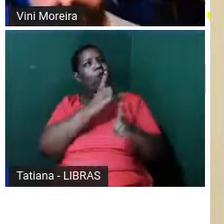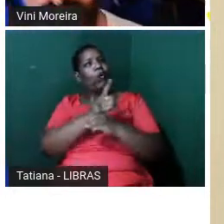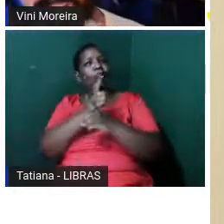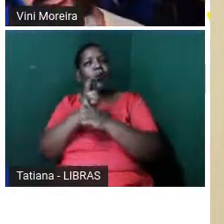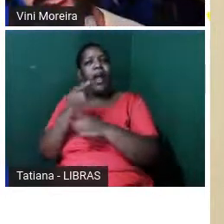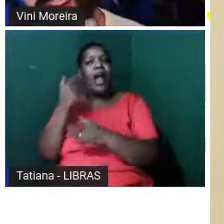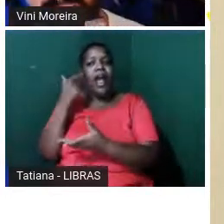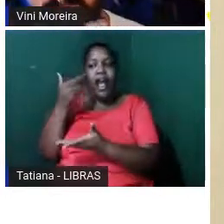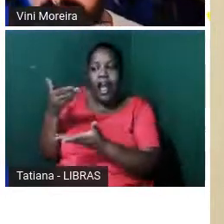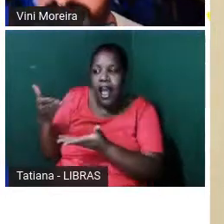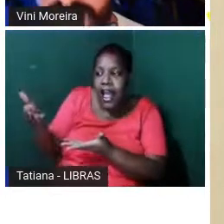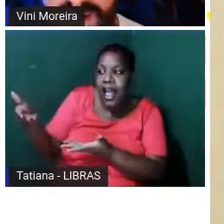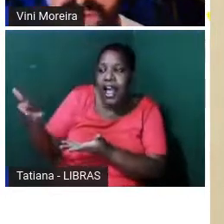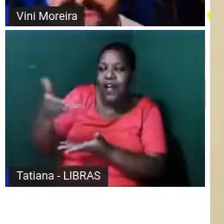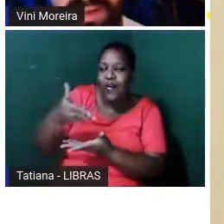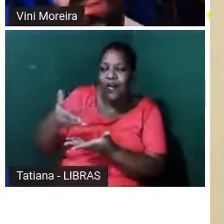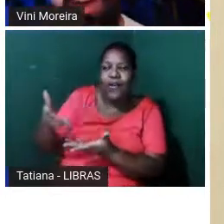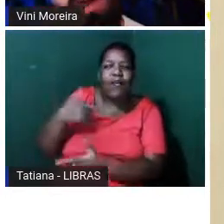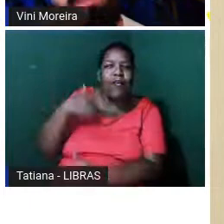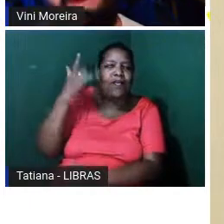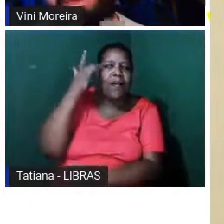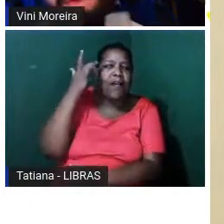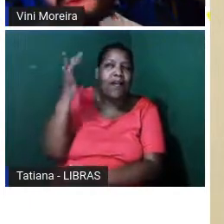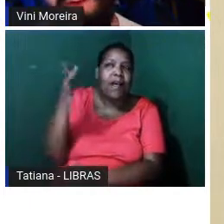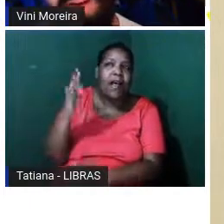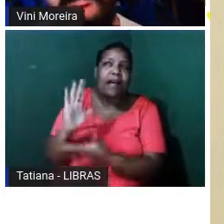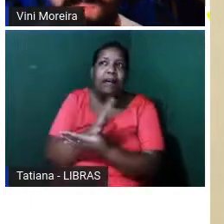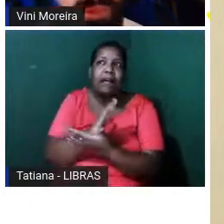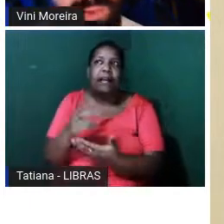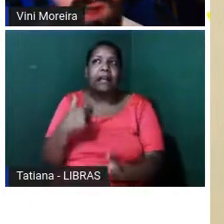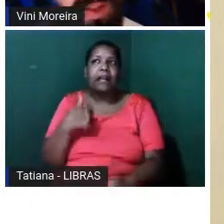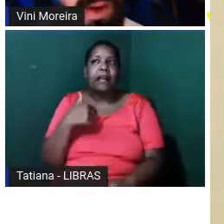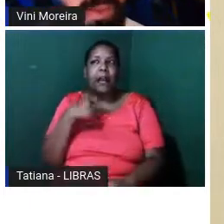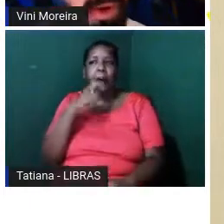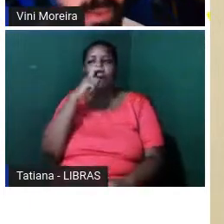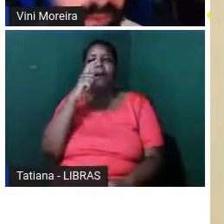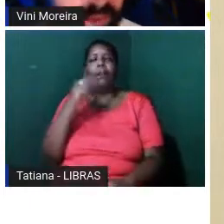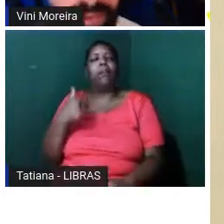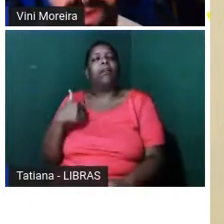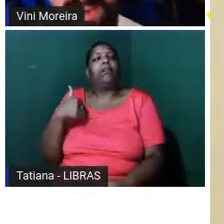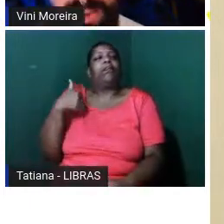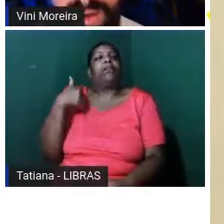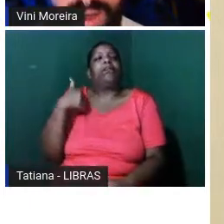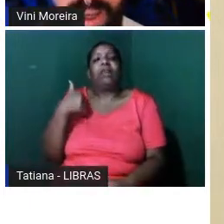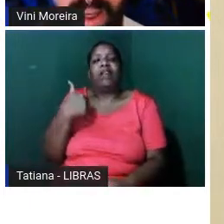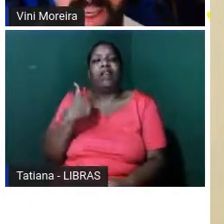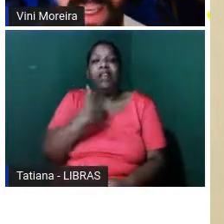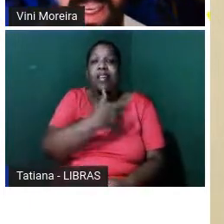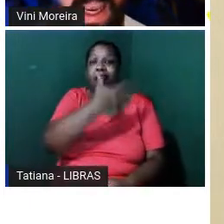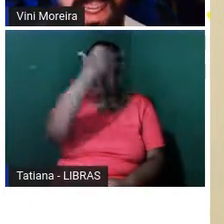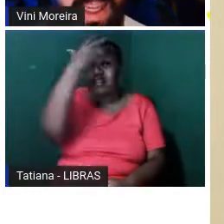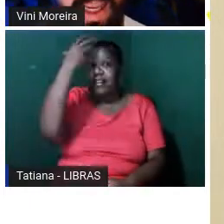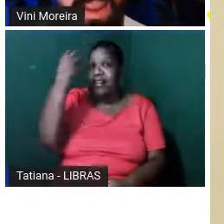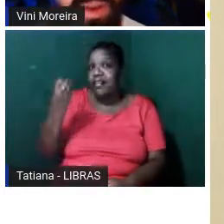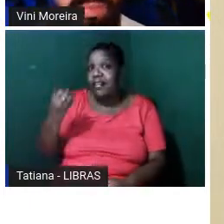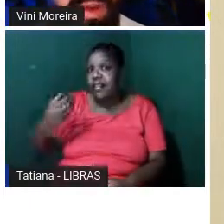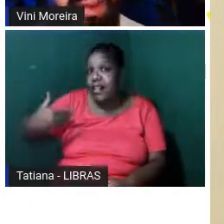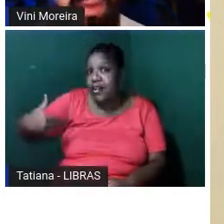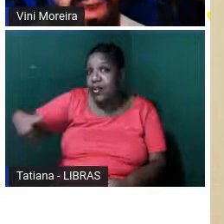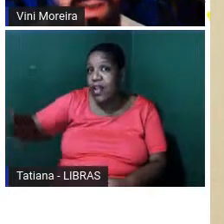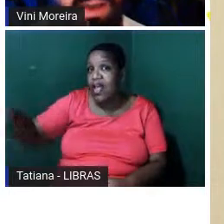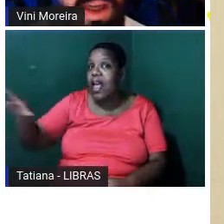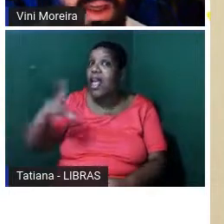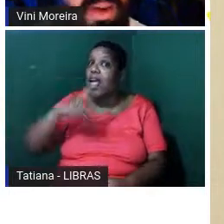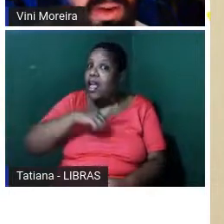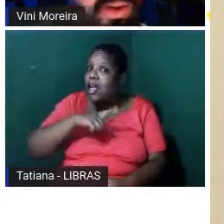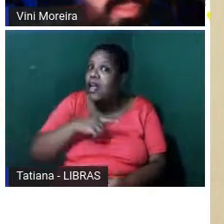cobertura do bolo e a gente às vezes fica meio fissurado na cobertura Esquece o resto e é aqui que a